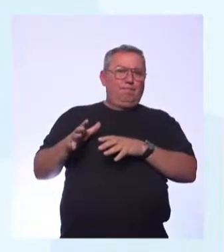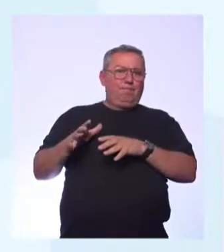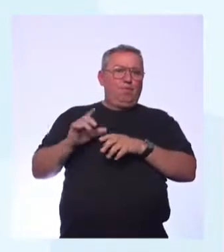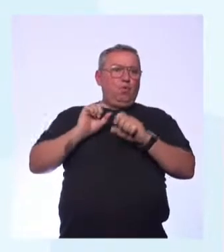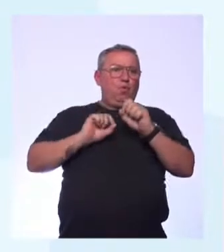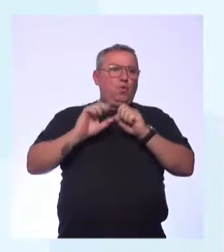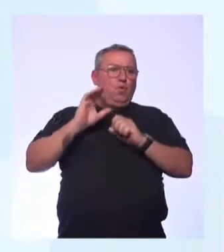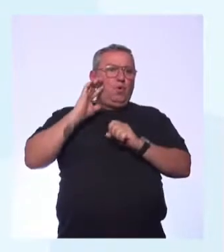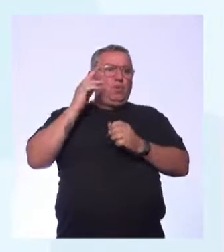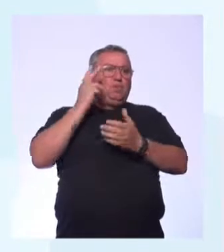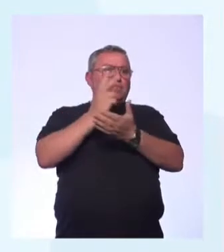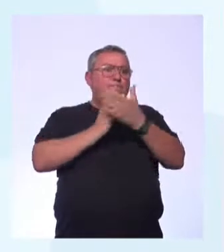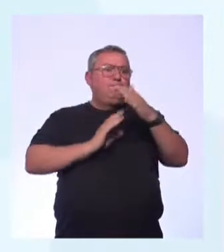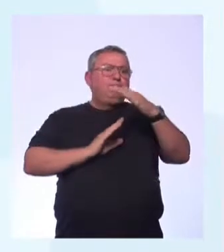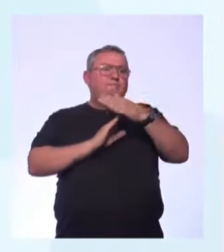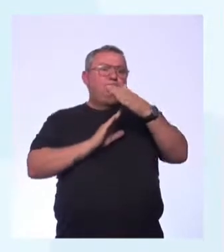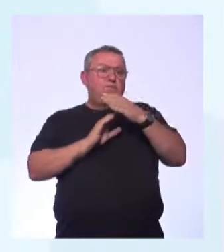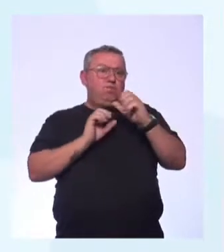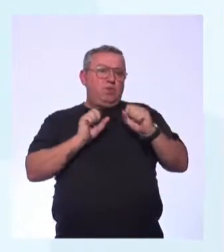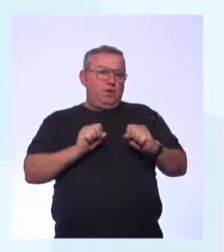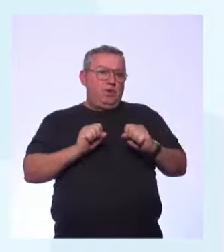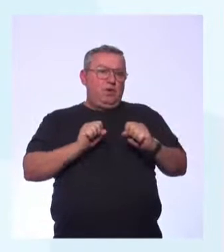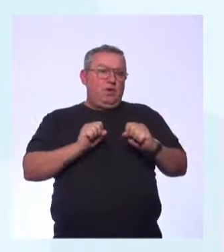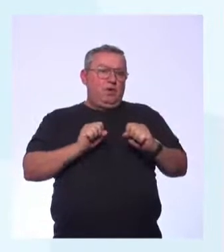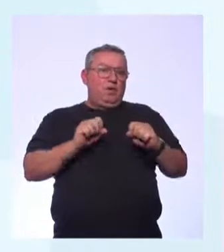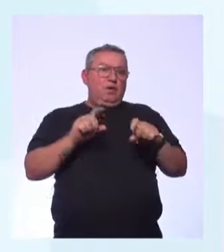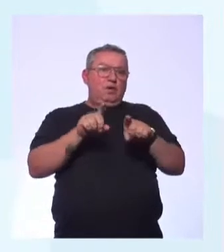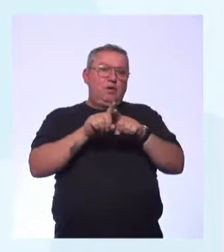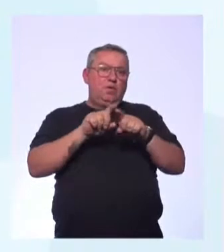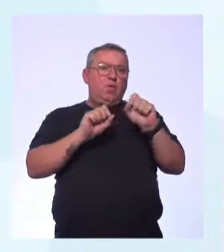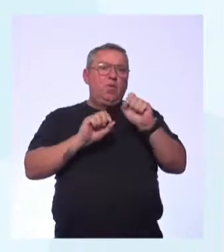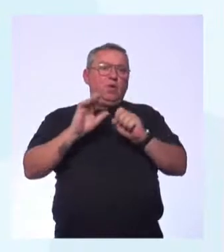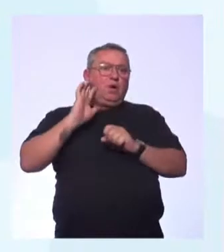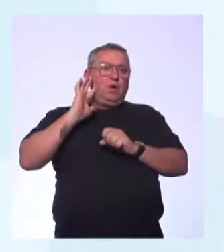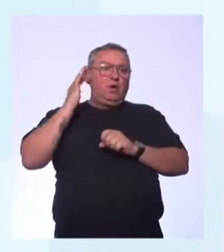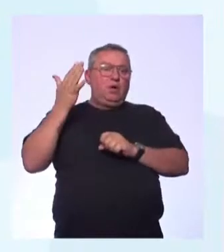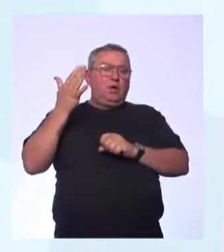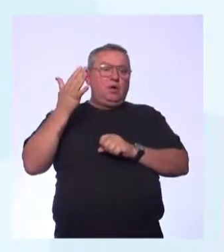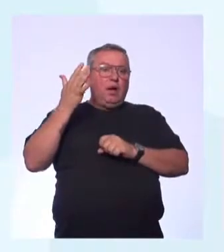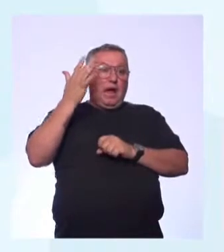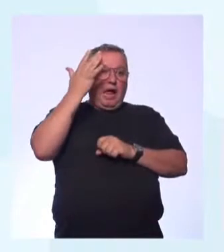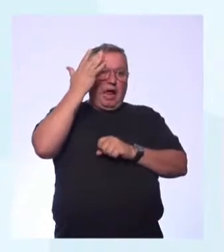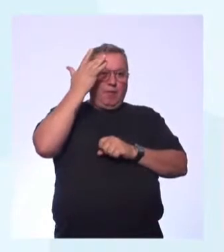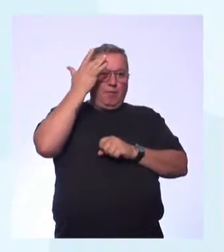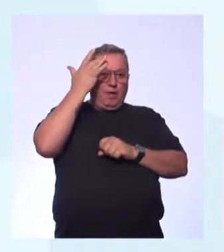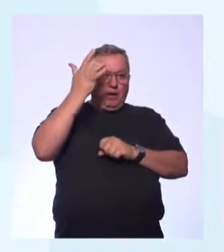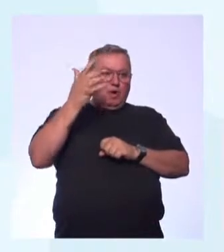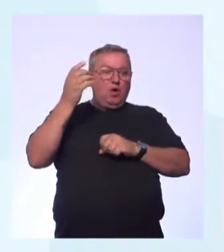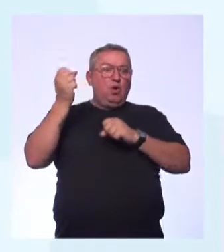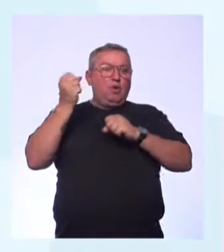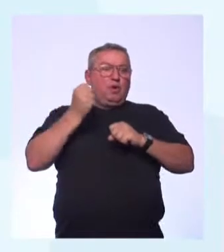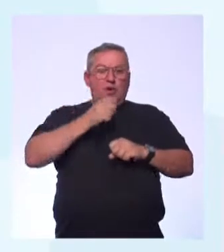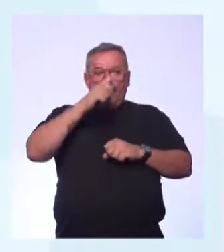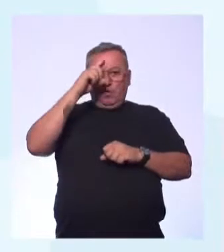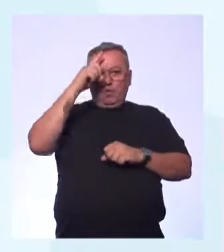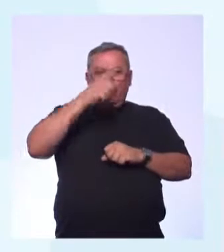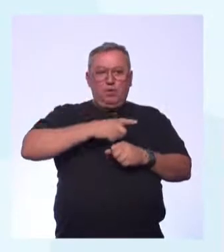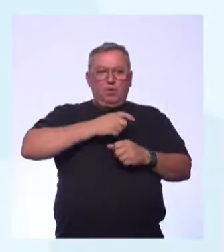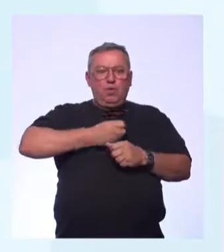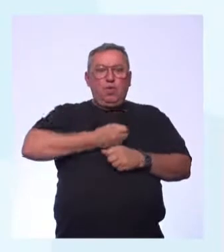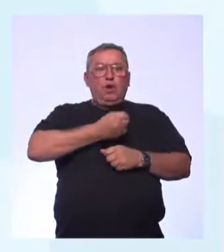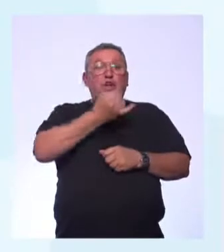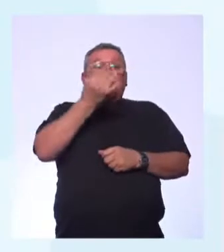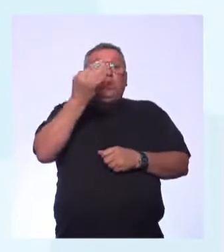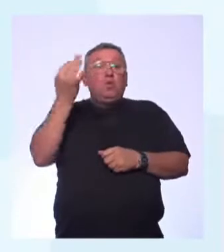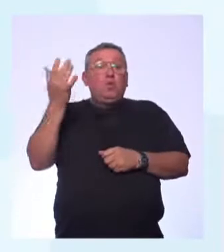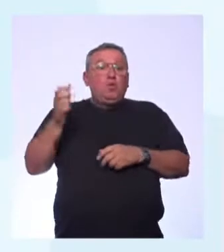visto que o mesmo limitava seus poderes. Sendo assim, na manhã seguinte, o imperador